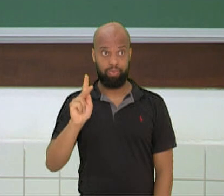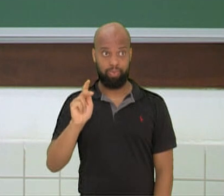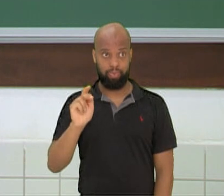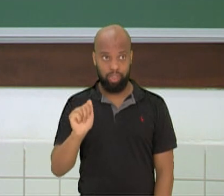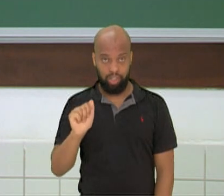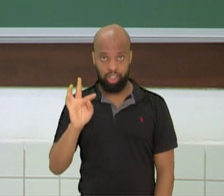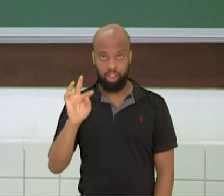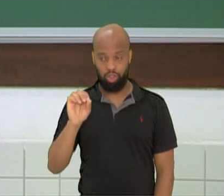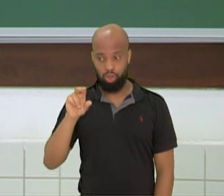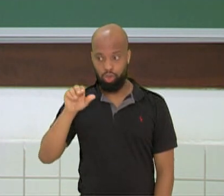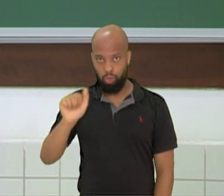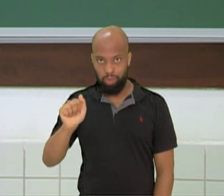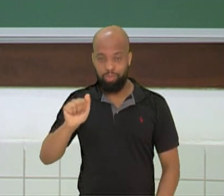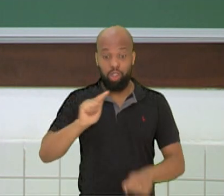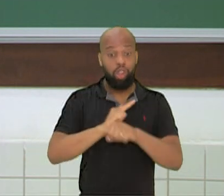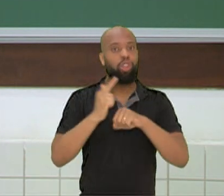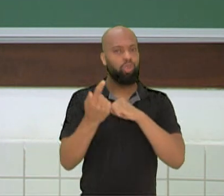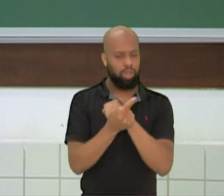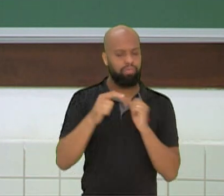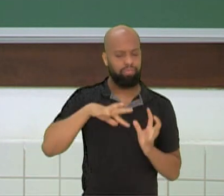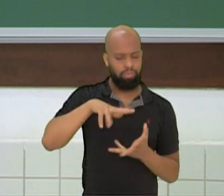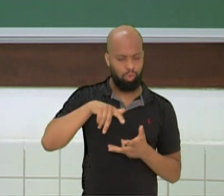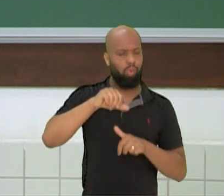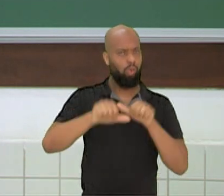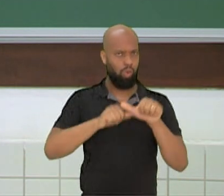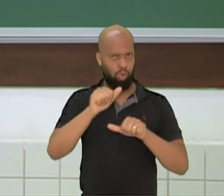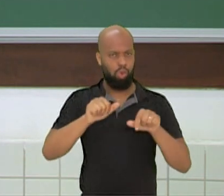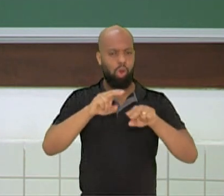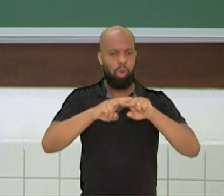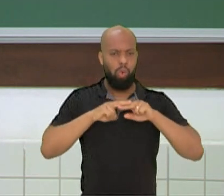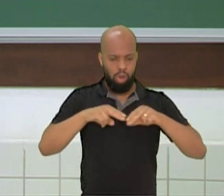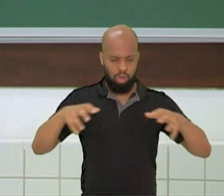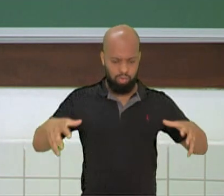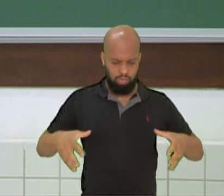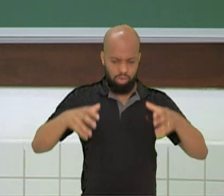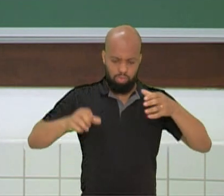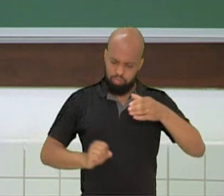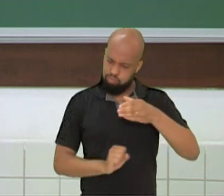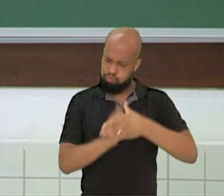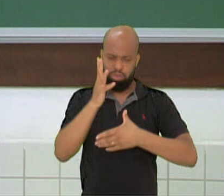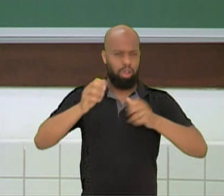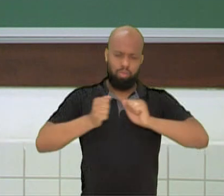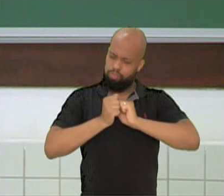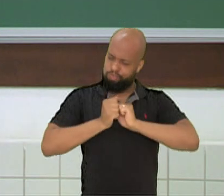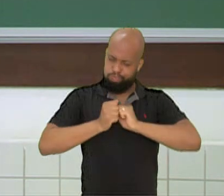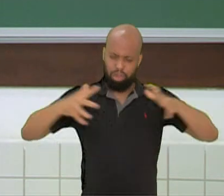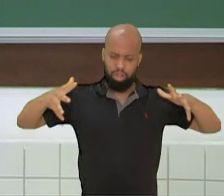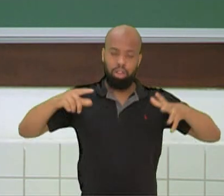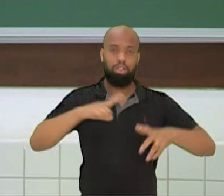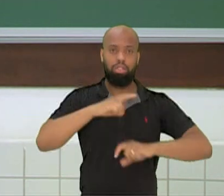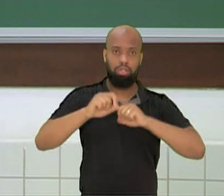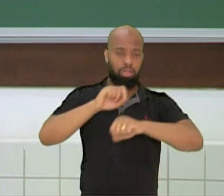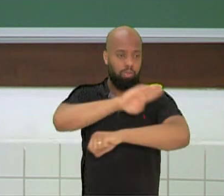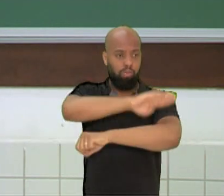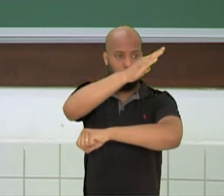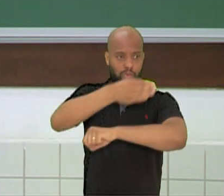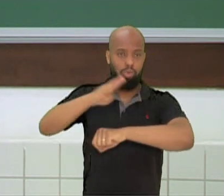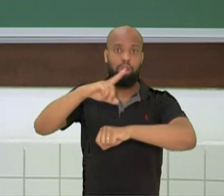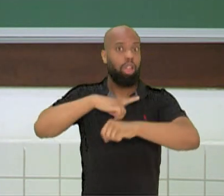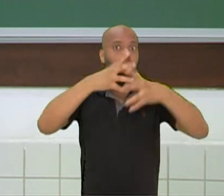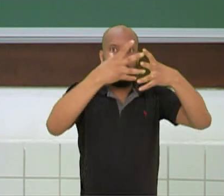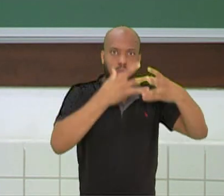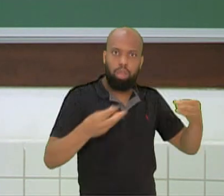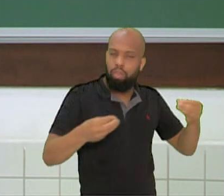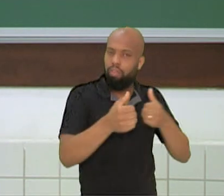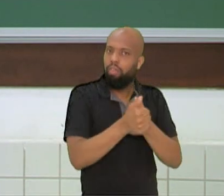mudando devido à grande explosão que teve ali. Então, toda aquela cadeia de montanhas que você tinha ali, ao qual pertencia o Krakatoa,